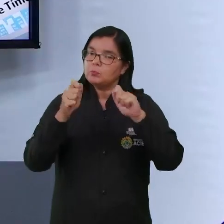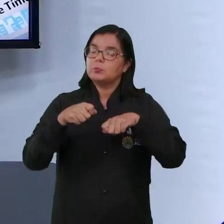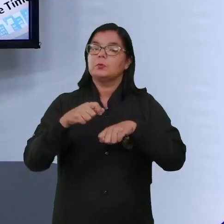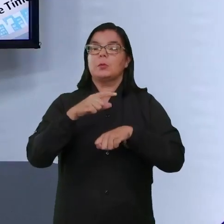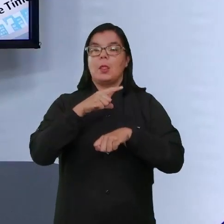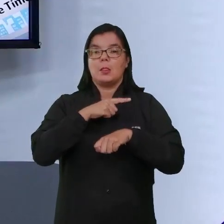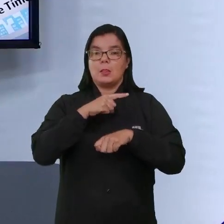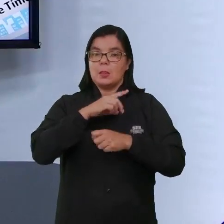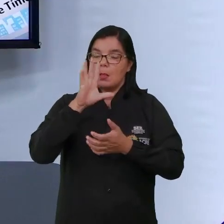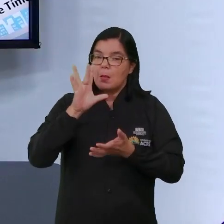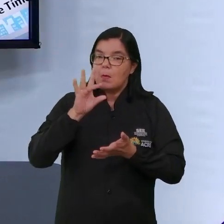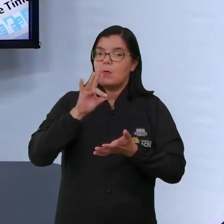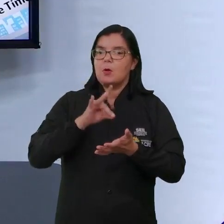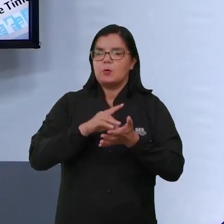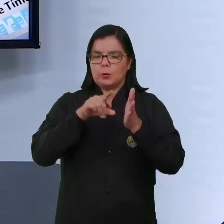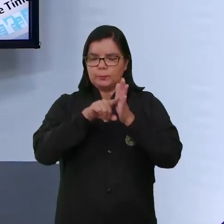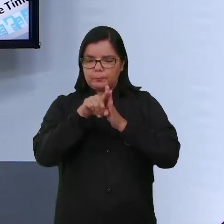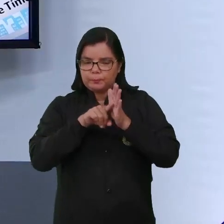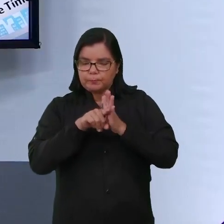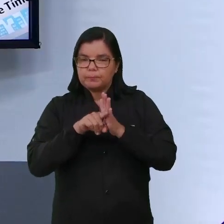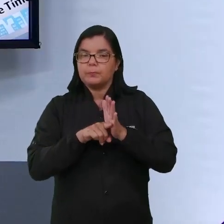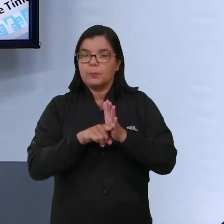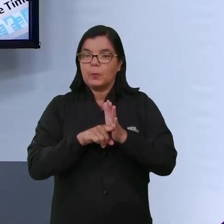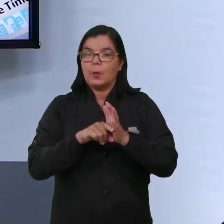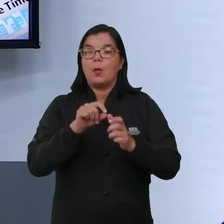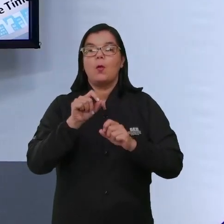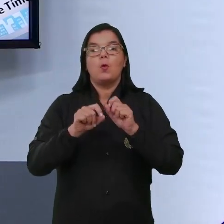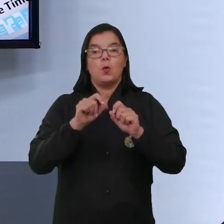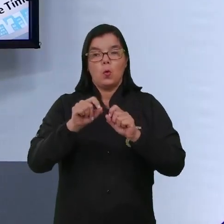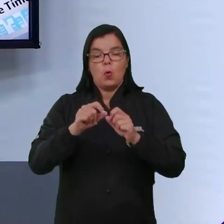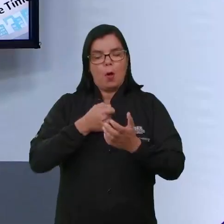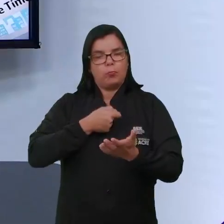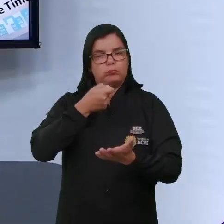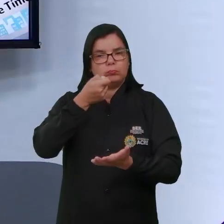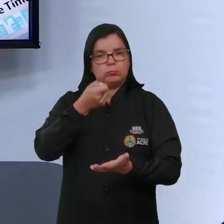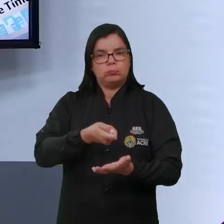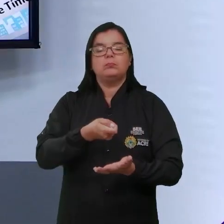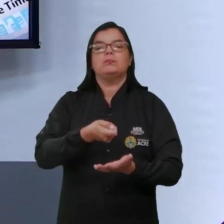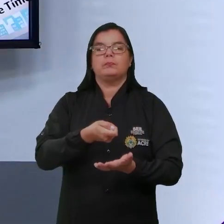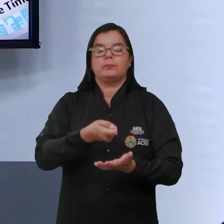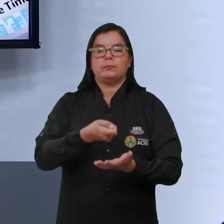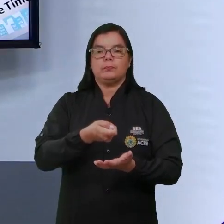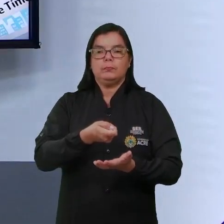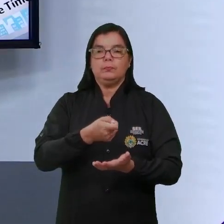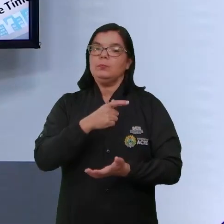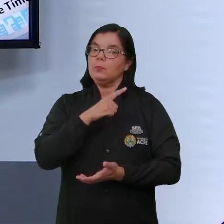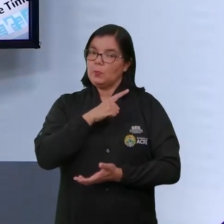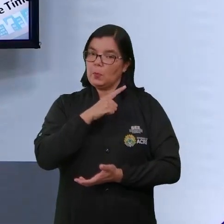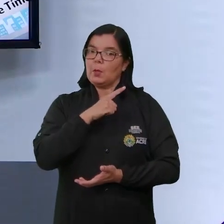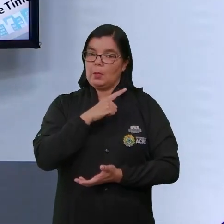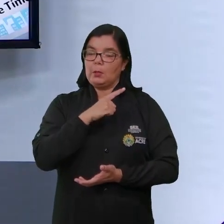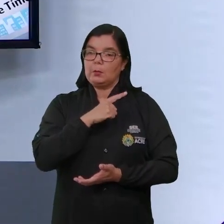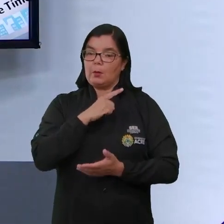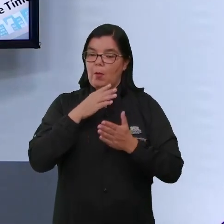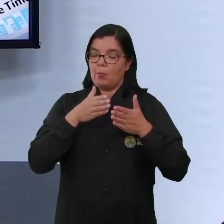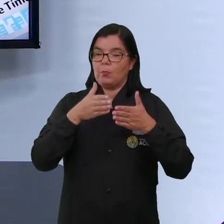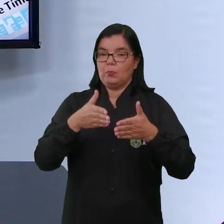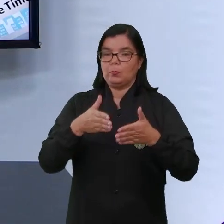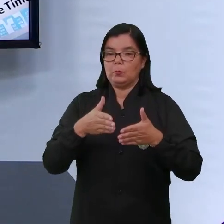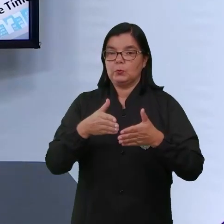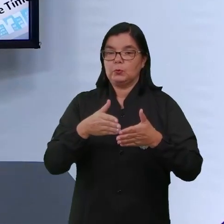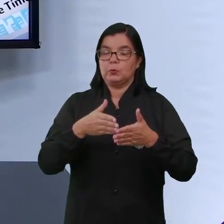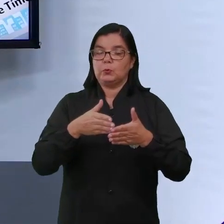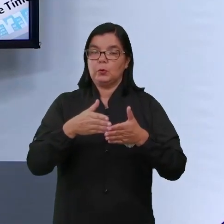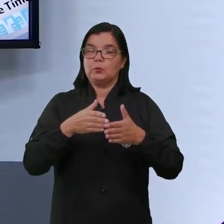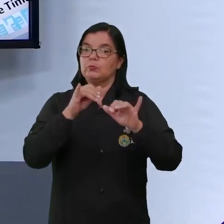uma validade científica devido ao rigor que existe para se chegar a esse tipo